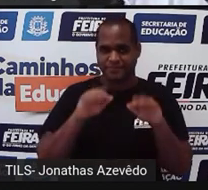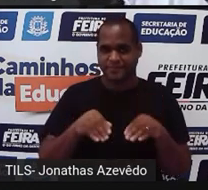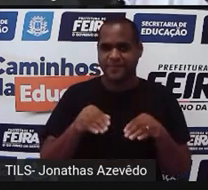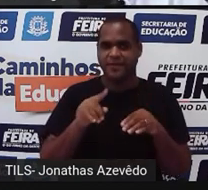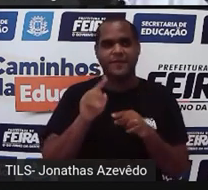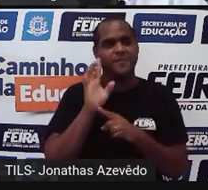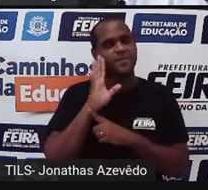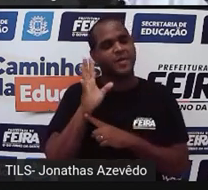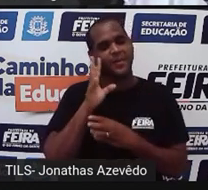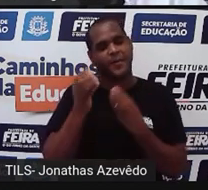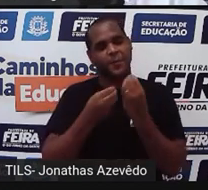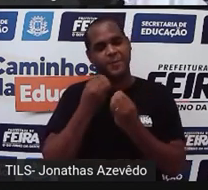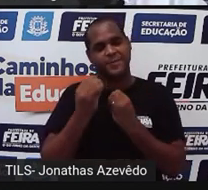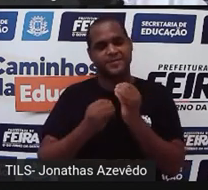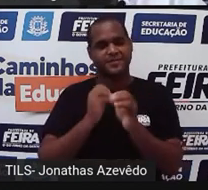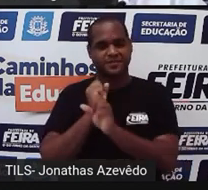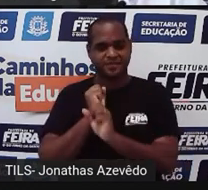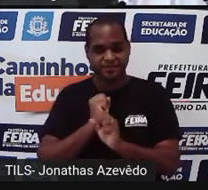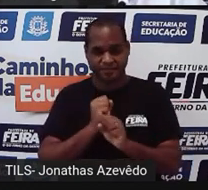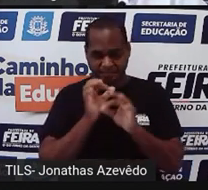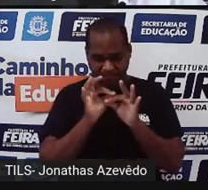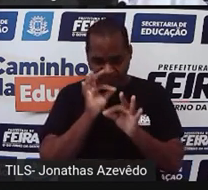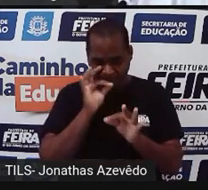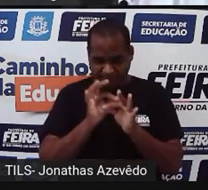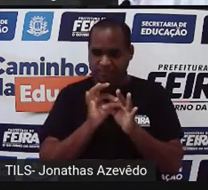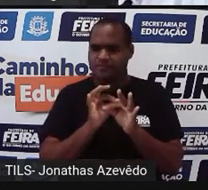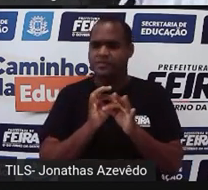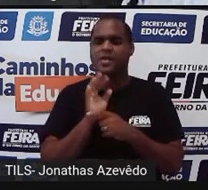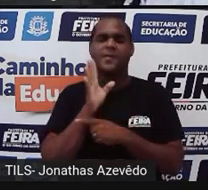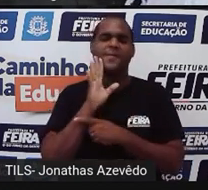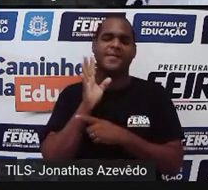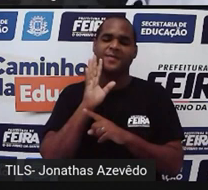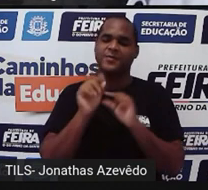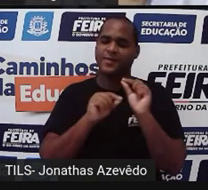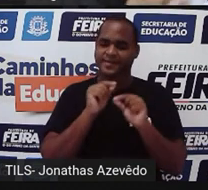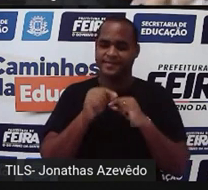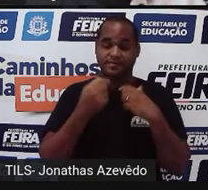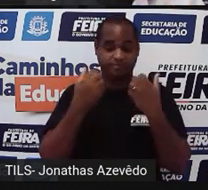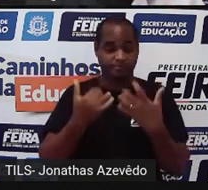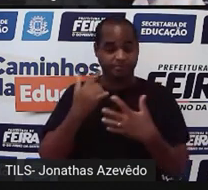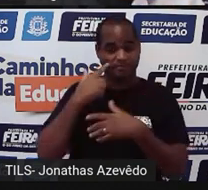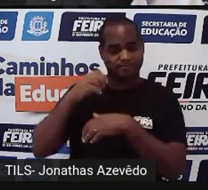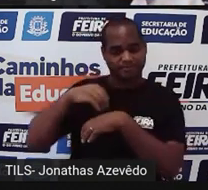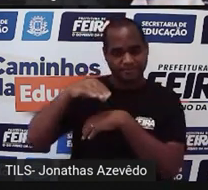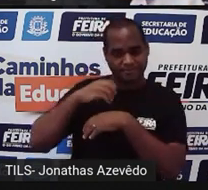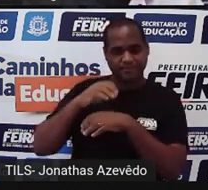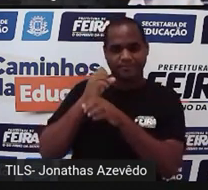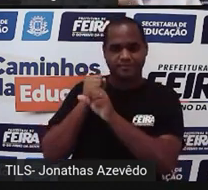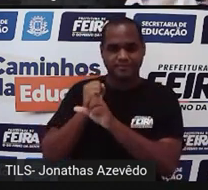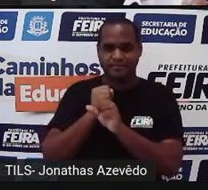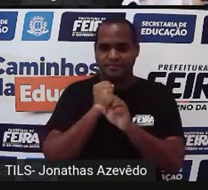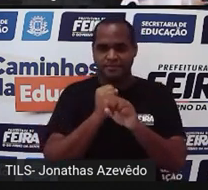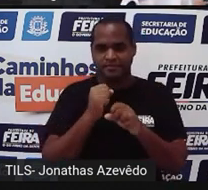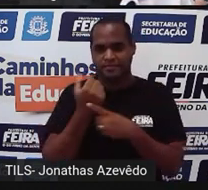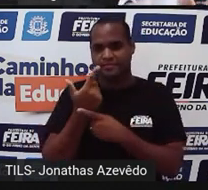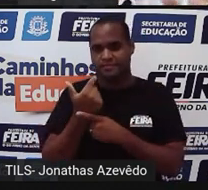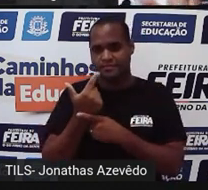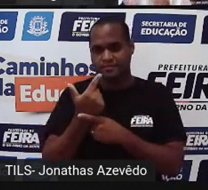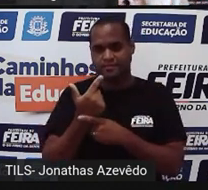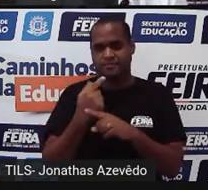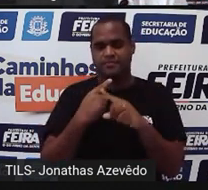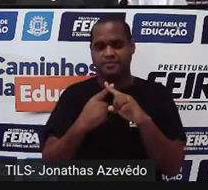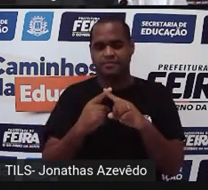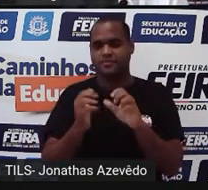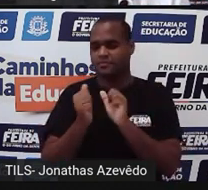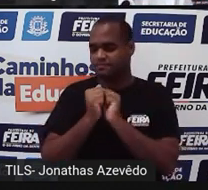vou pensar no total de canudos. E como é que eu penso? Se eu pego a quantidade de canudos para cubos, que é 12X,